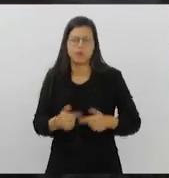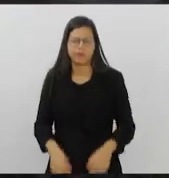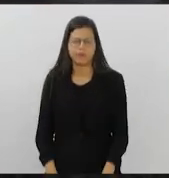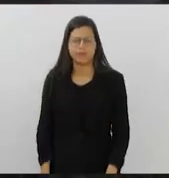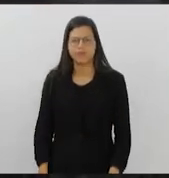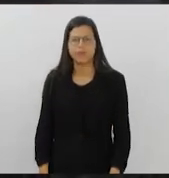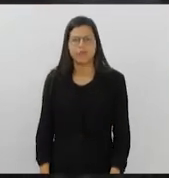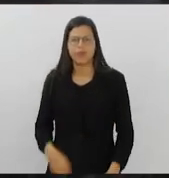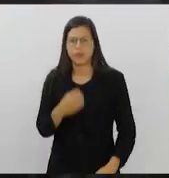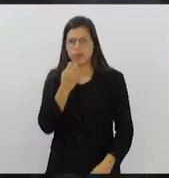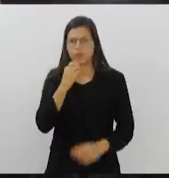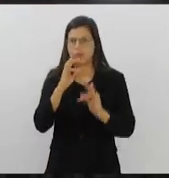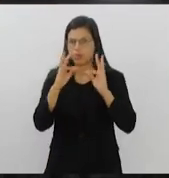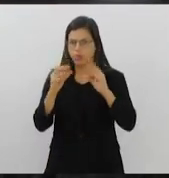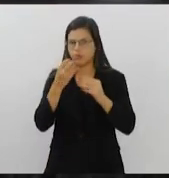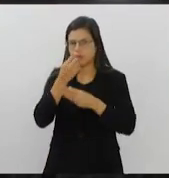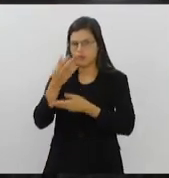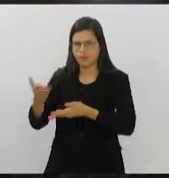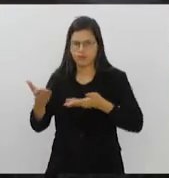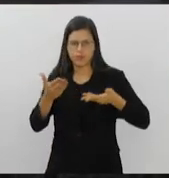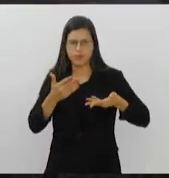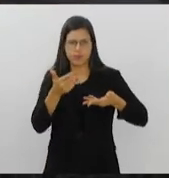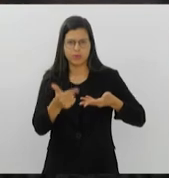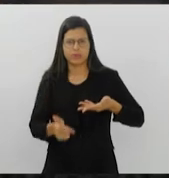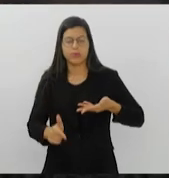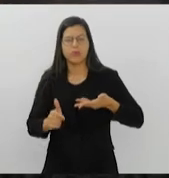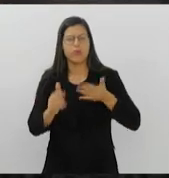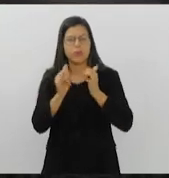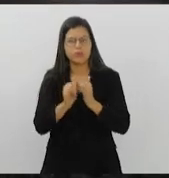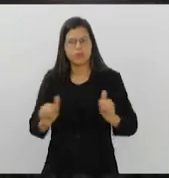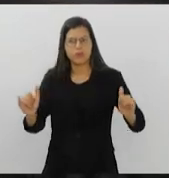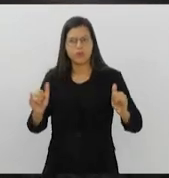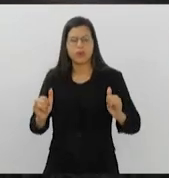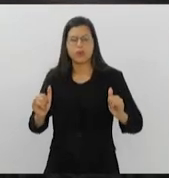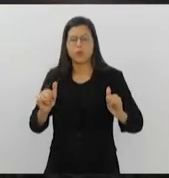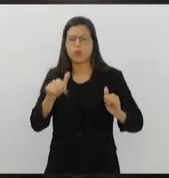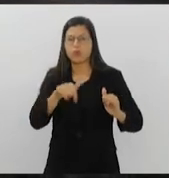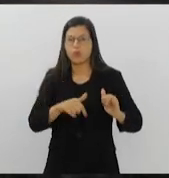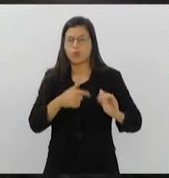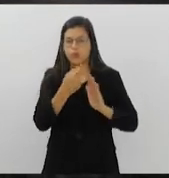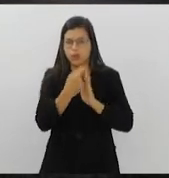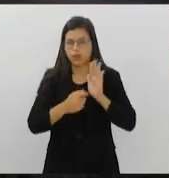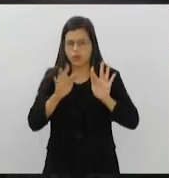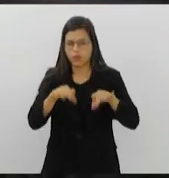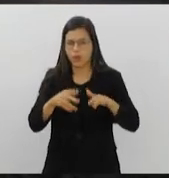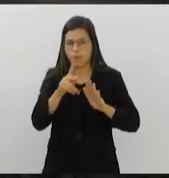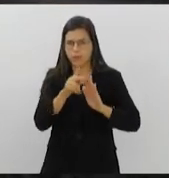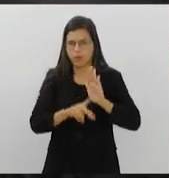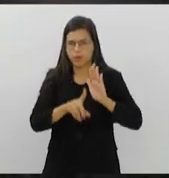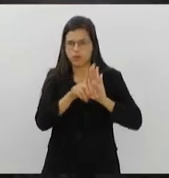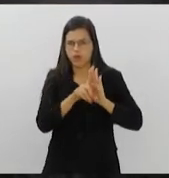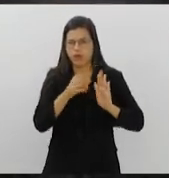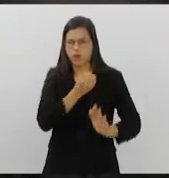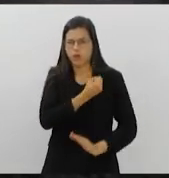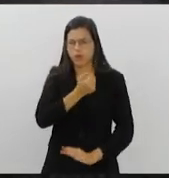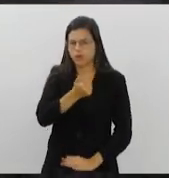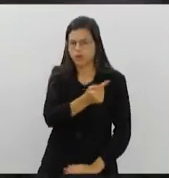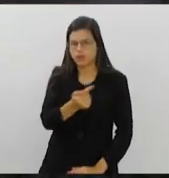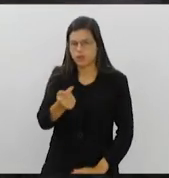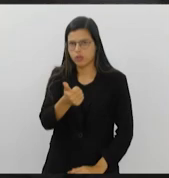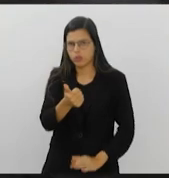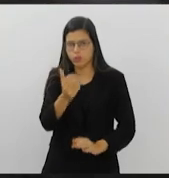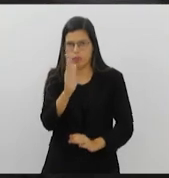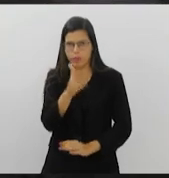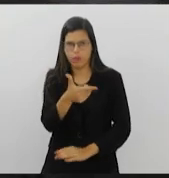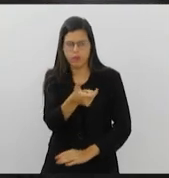Sejam todos bem-vindos novamente. Anuncio. Redação final, projeto de lei número 771 de